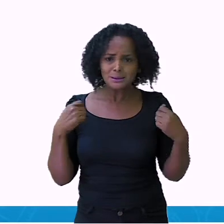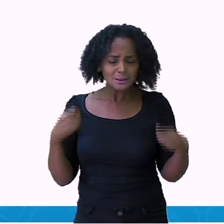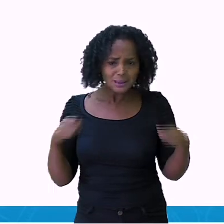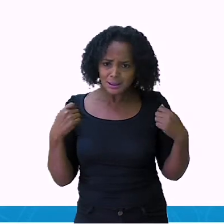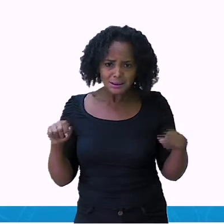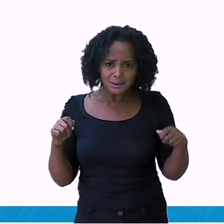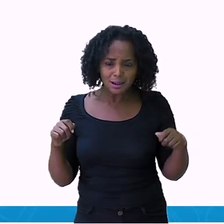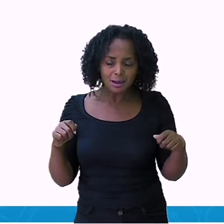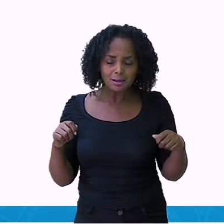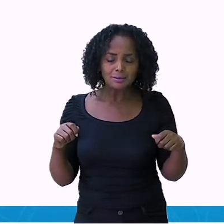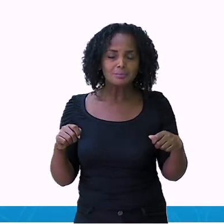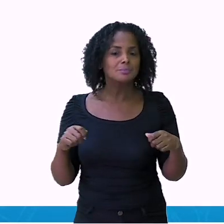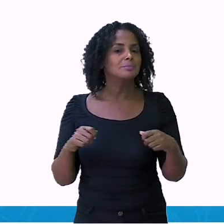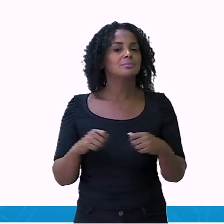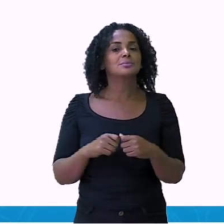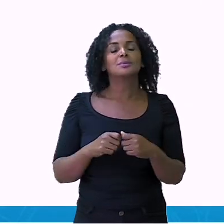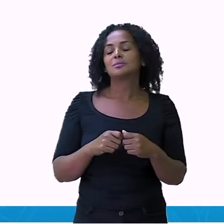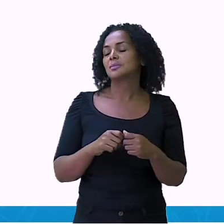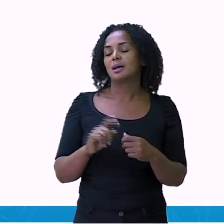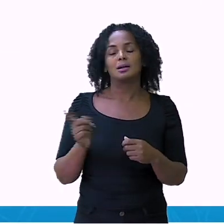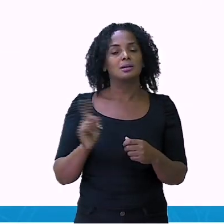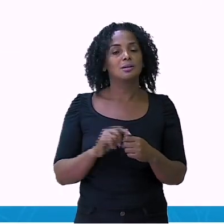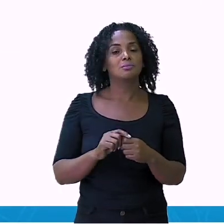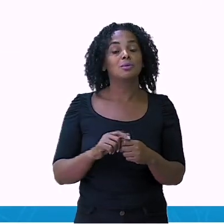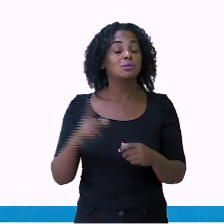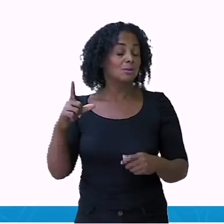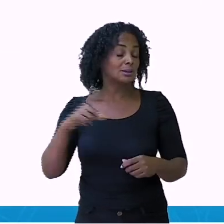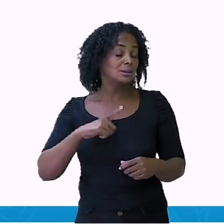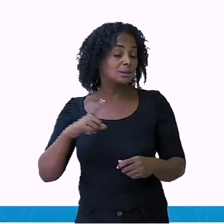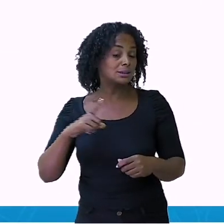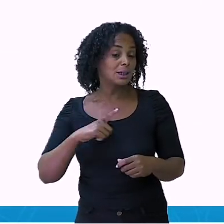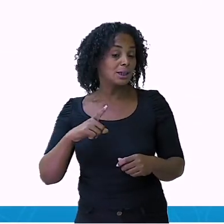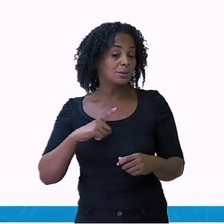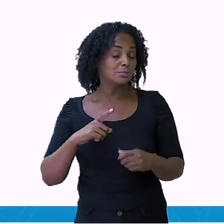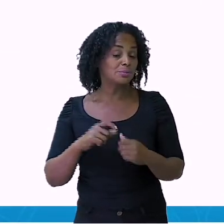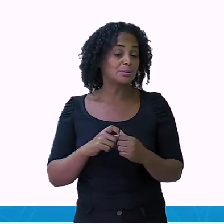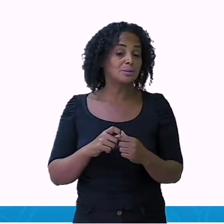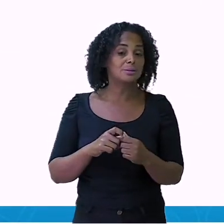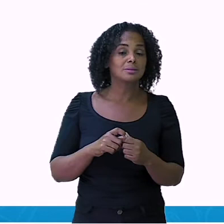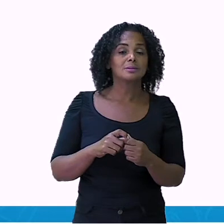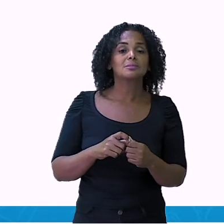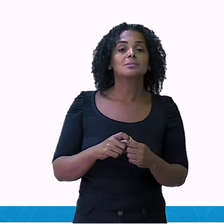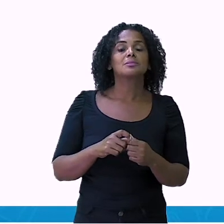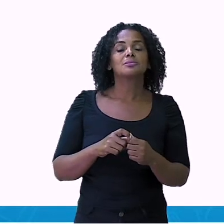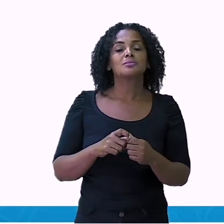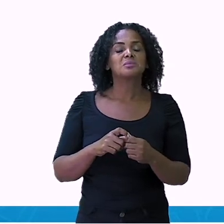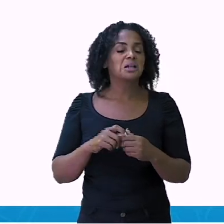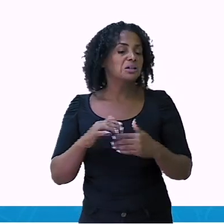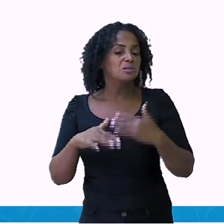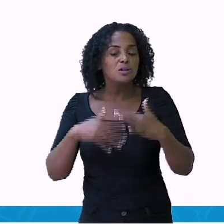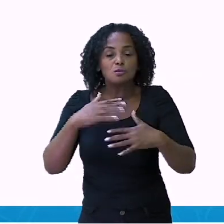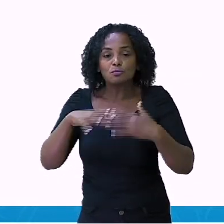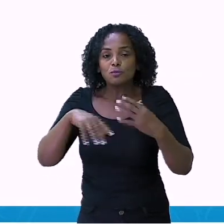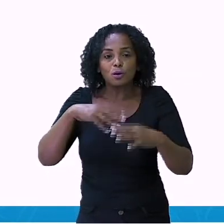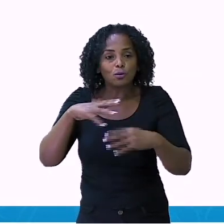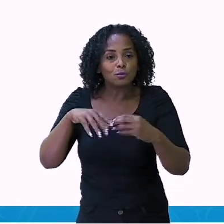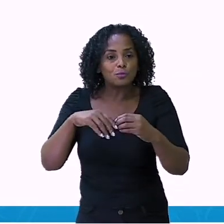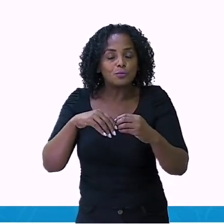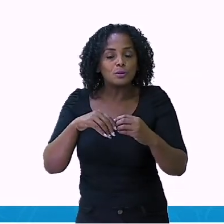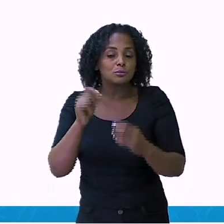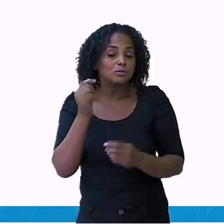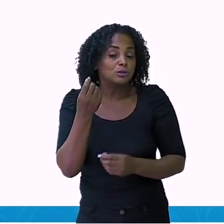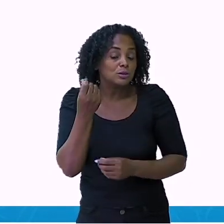loja comprar? Não, olha só. Hoje nós temos o nosso sistema monetário, ele envolve a questão